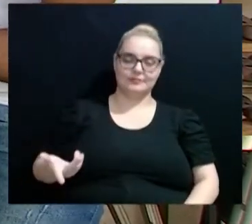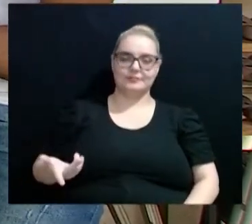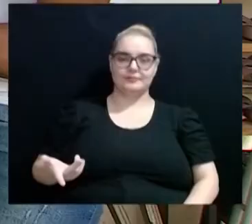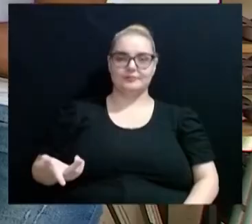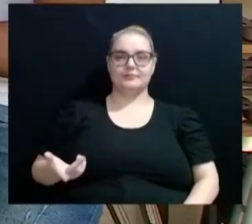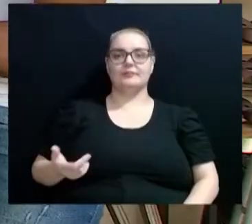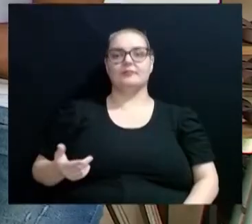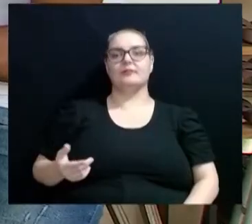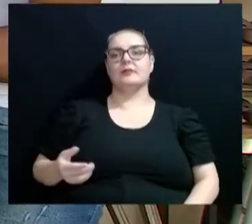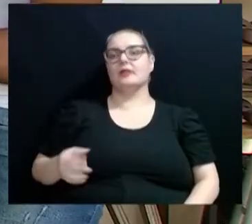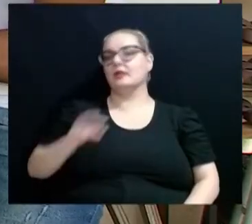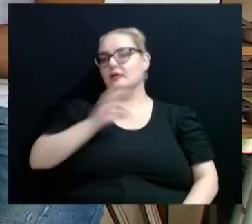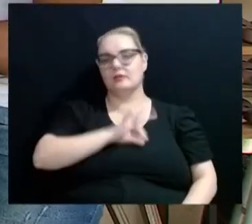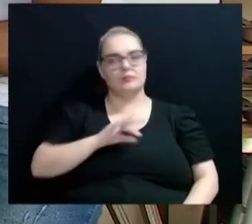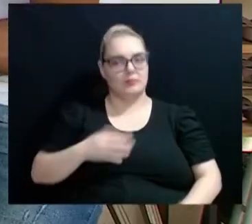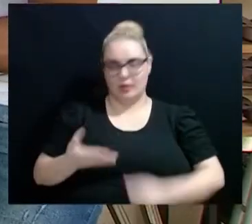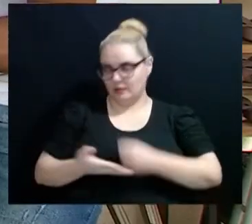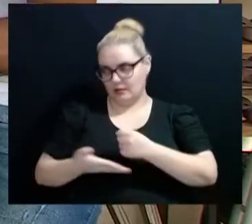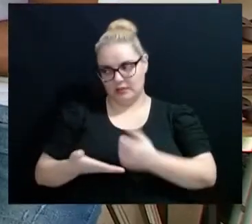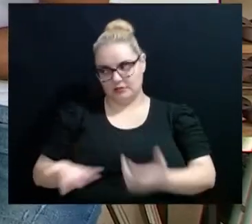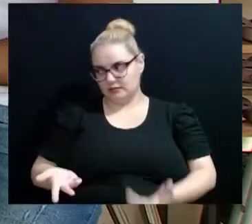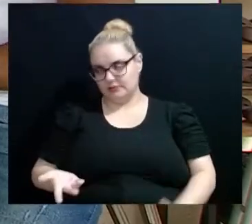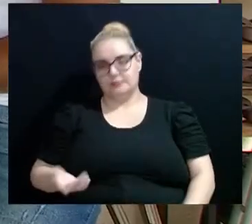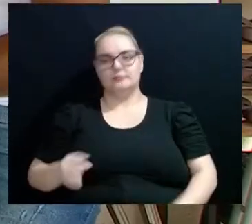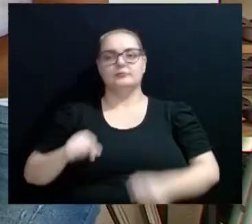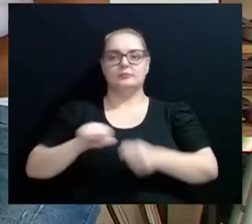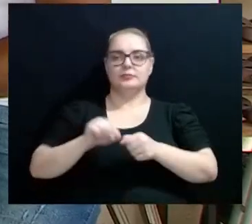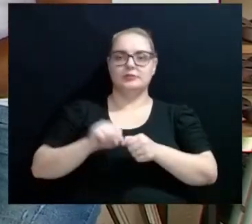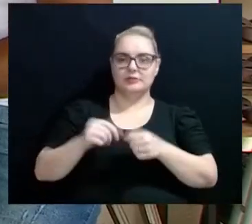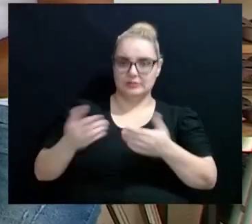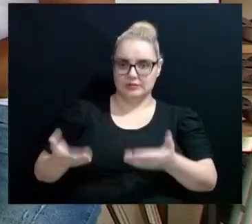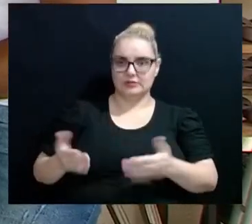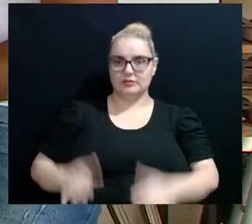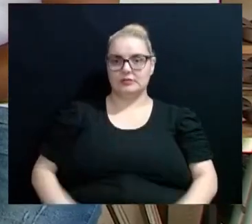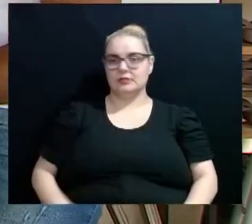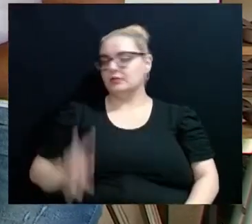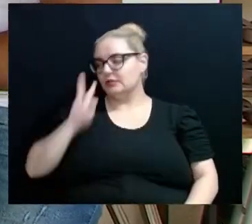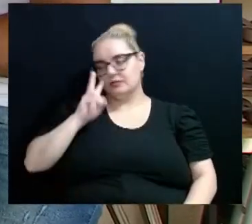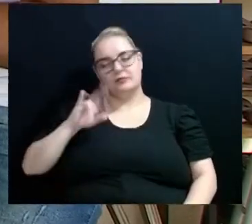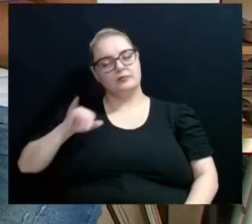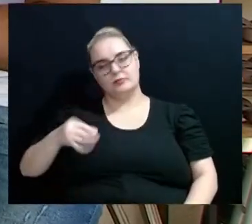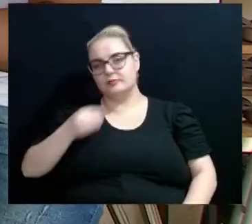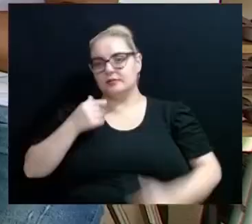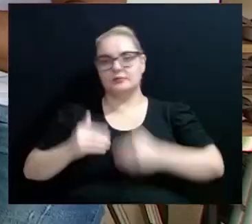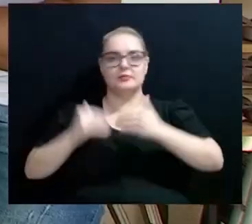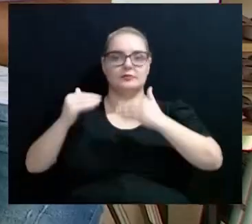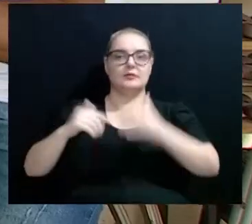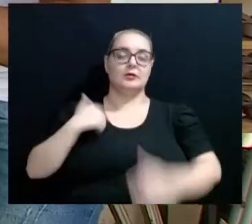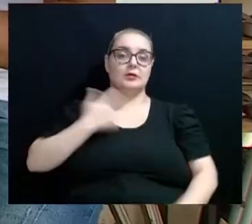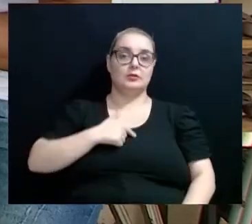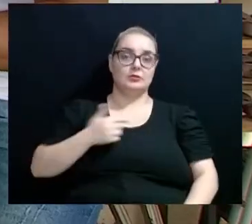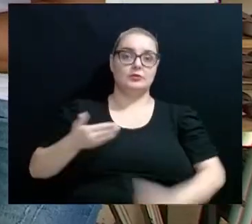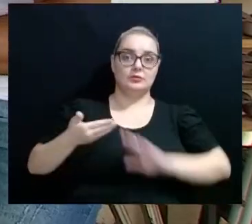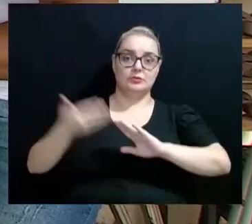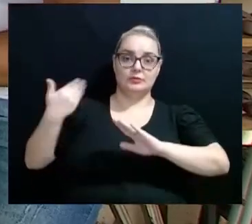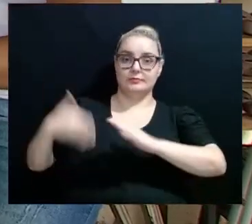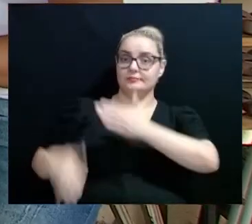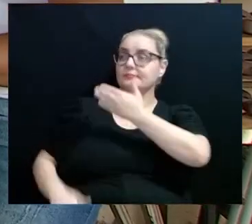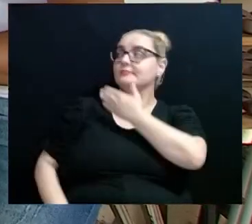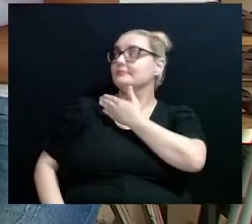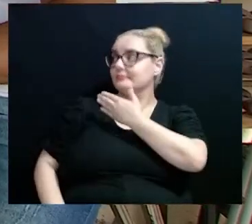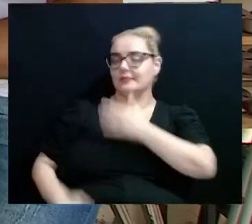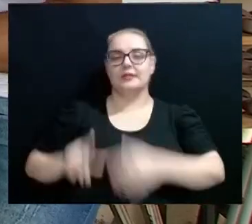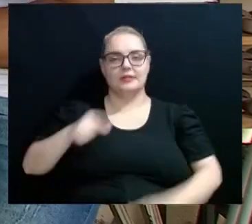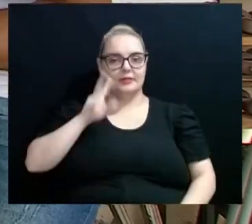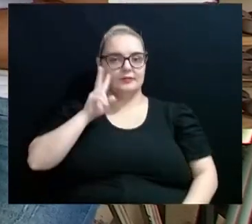a construção civil e ganhar menos e fazer aquilo que eu amo, eu optei pela segunda opção. Sim. Então eu passei a ganhar realmente, era um salário mínimo para a